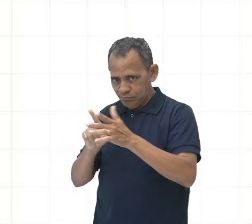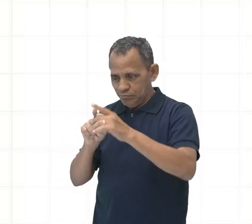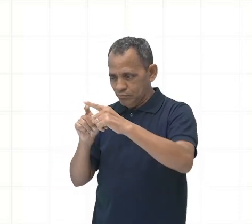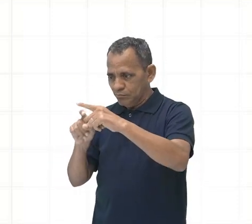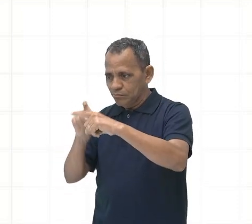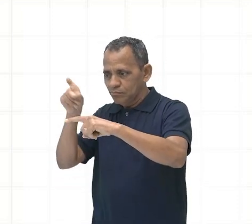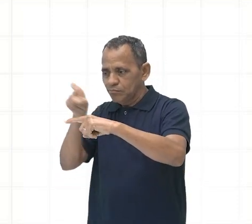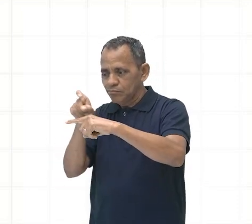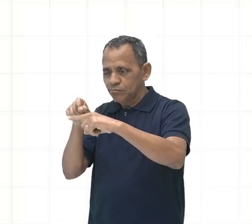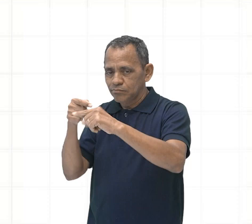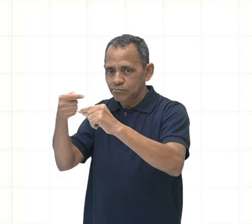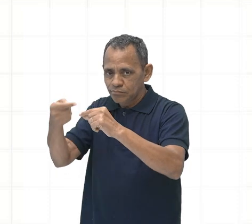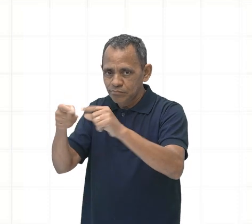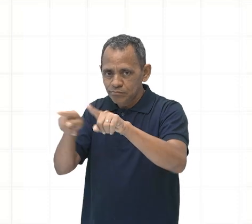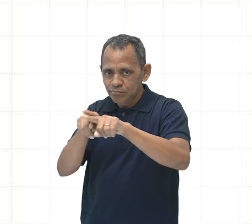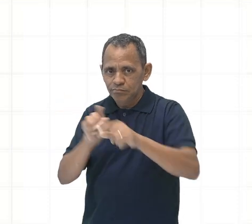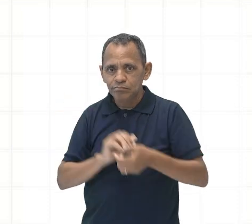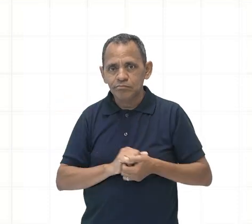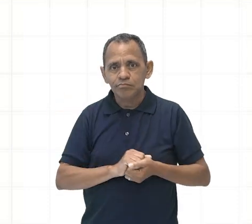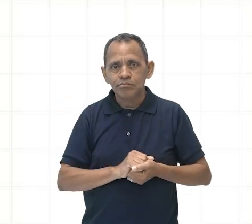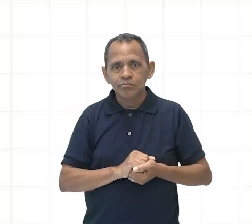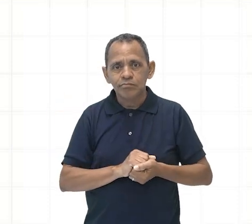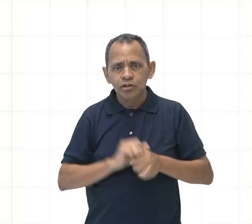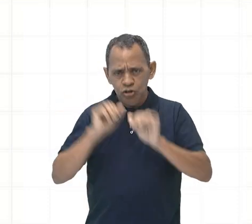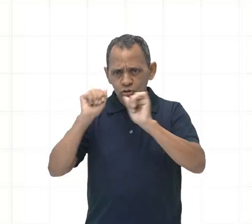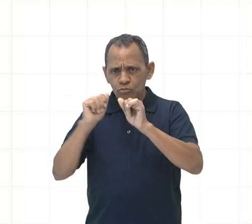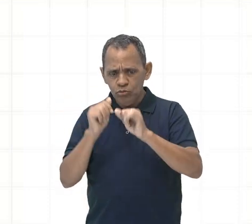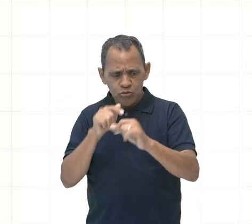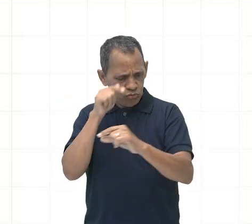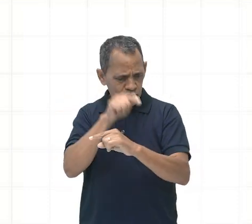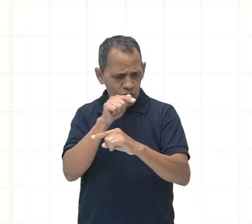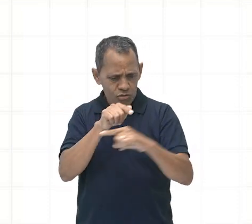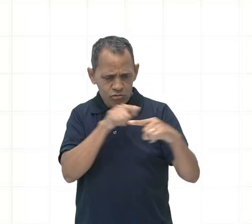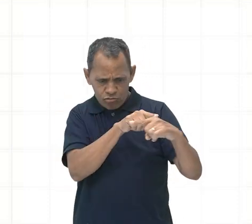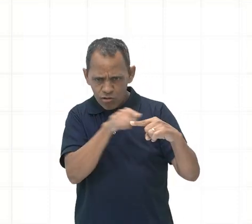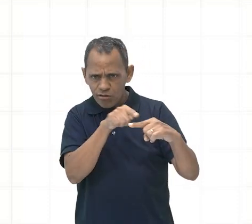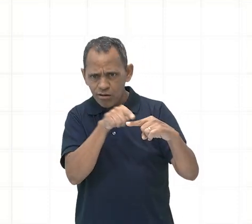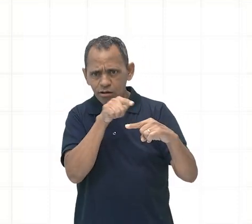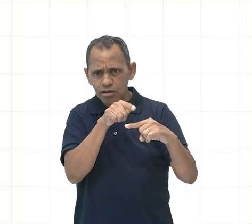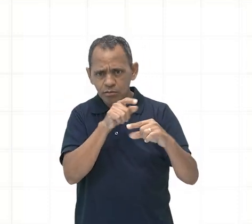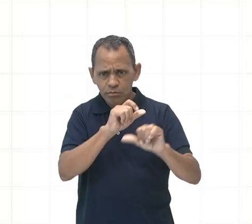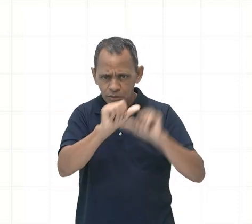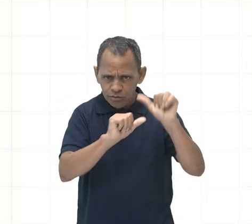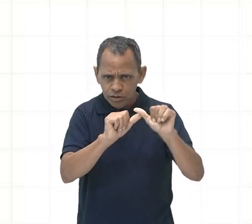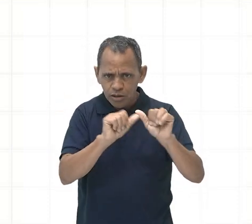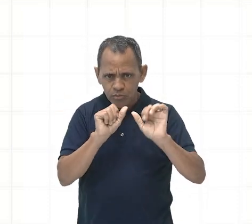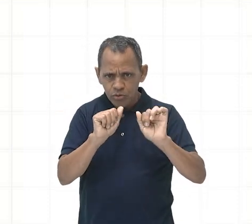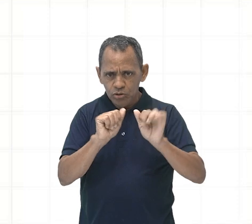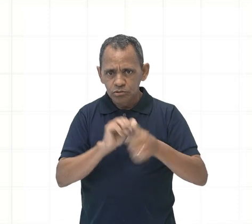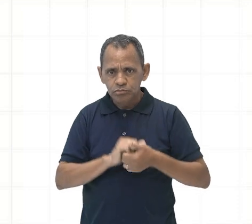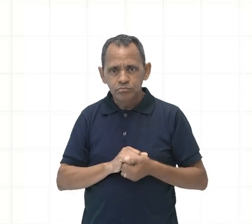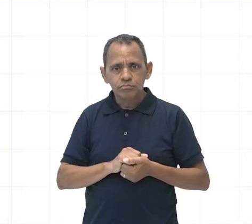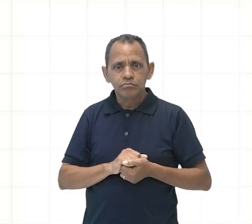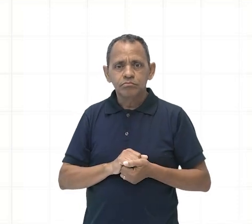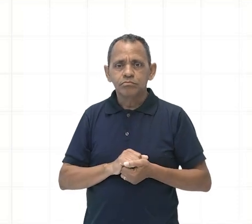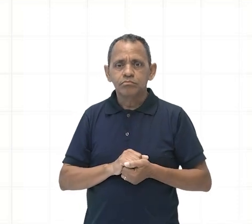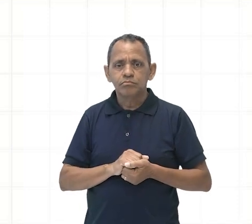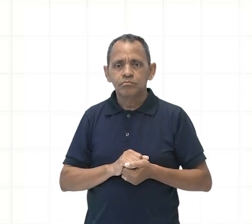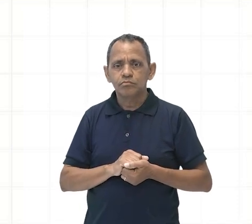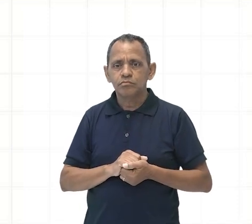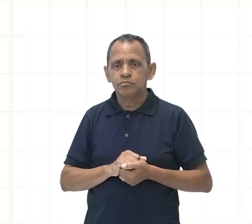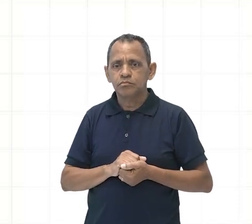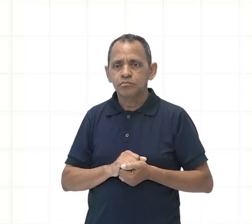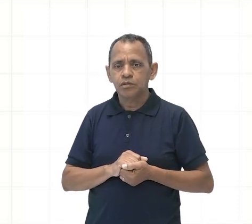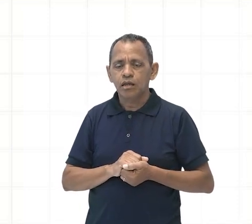outra? Pode, vai ficar a mesma coisa. Mas só para ficar mais sistemático, vamos sempre inverter a que tem a